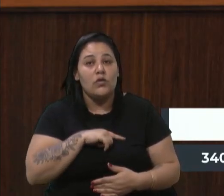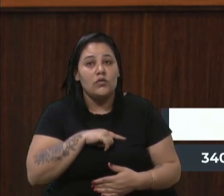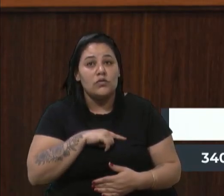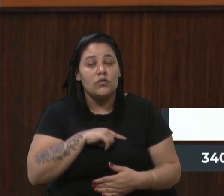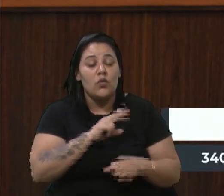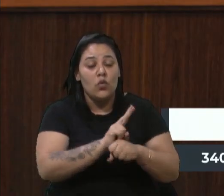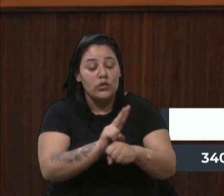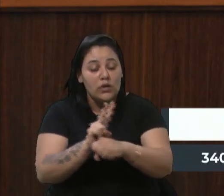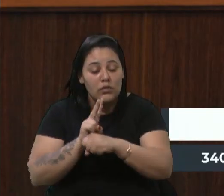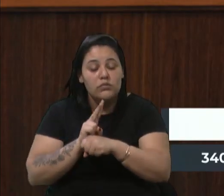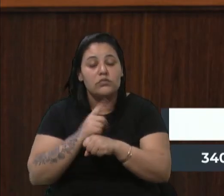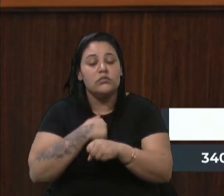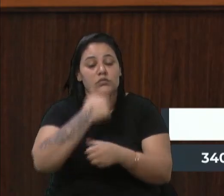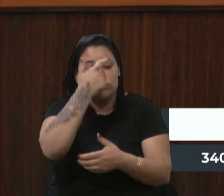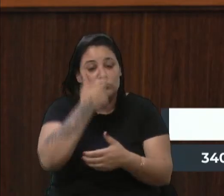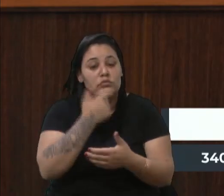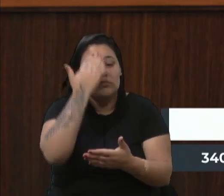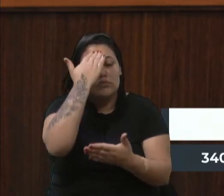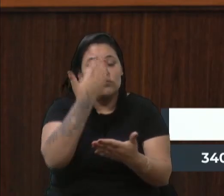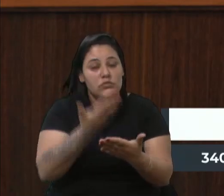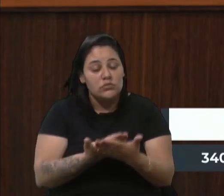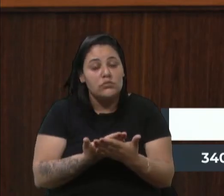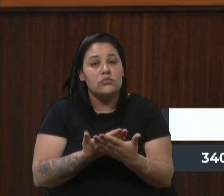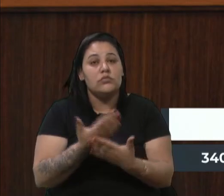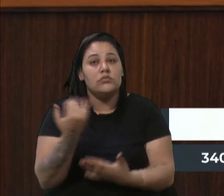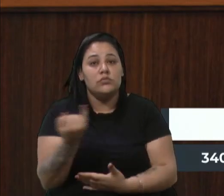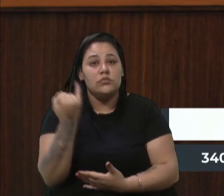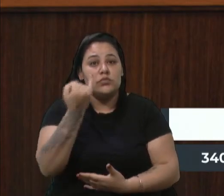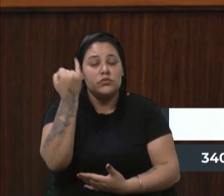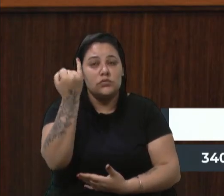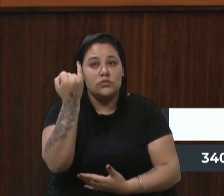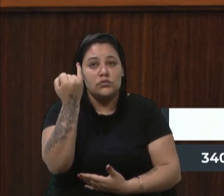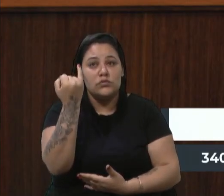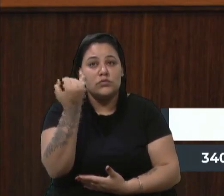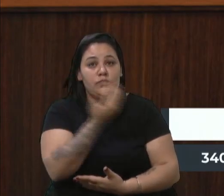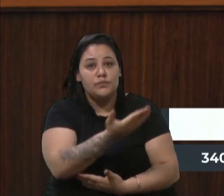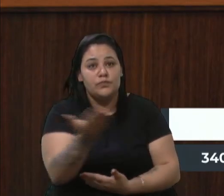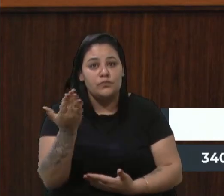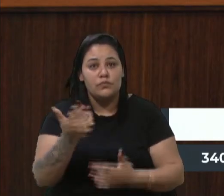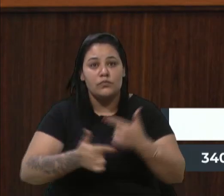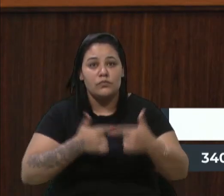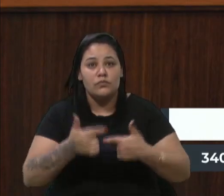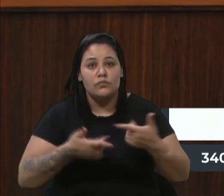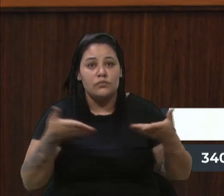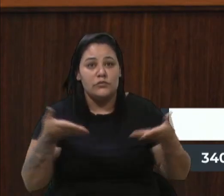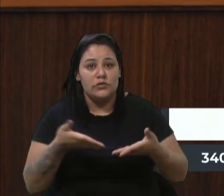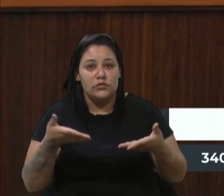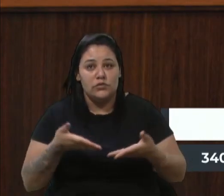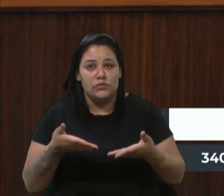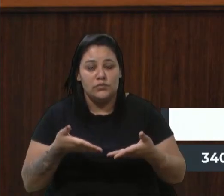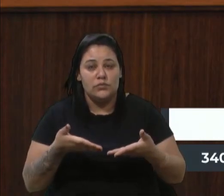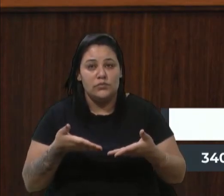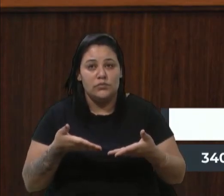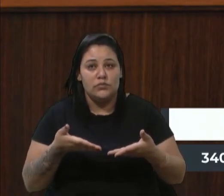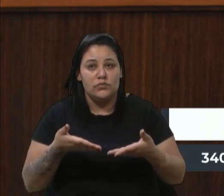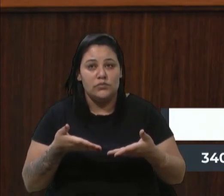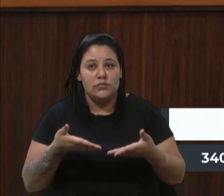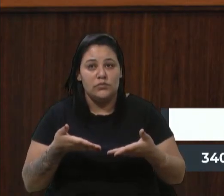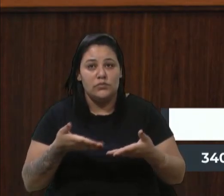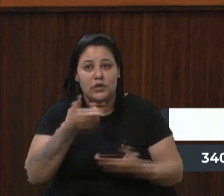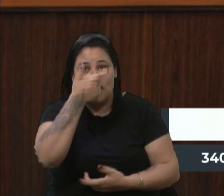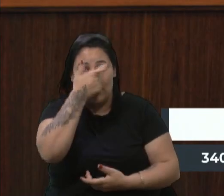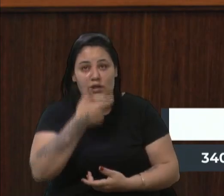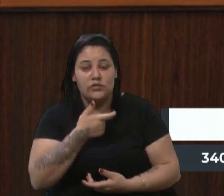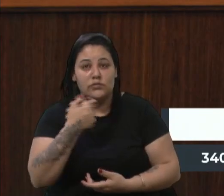achamos importantes. Os trabalhadores do ramo de vocês, no momento, atualmente, acham que